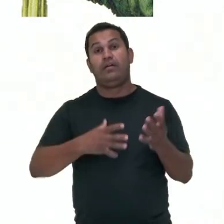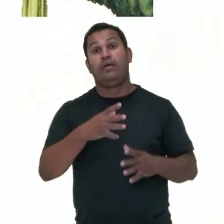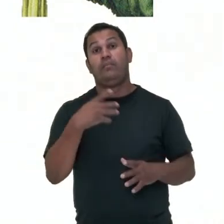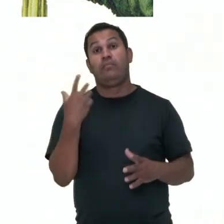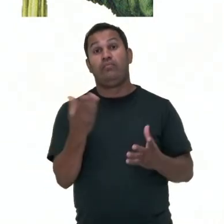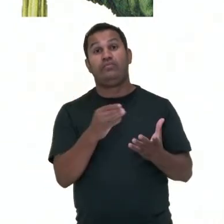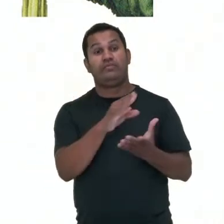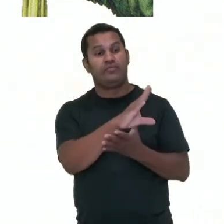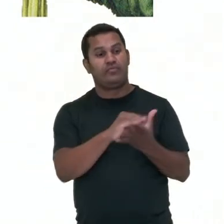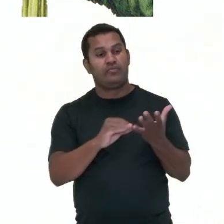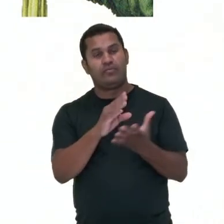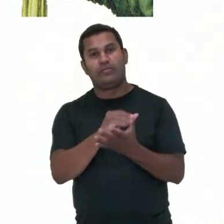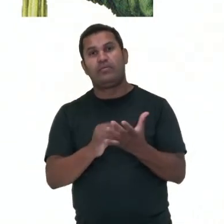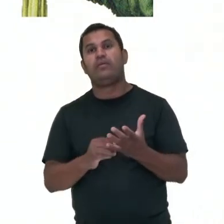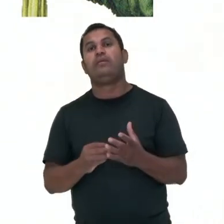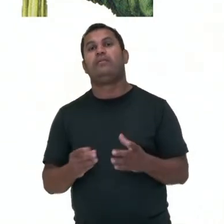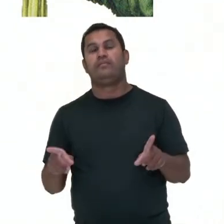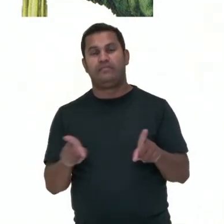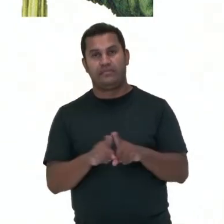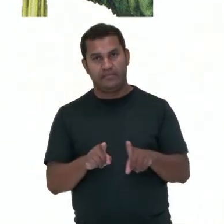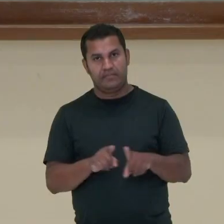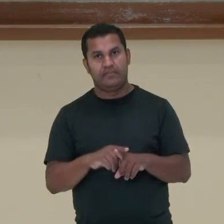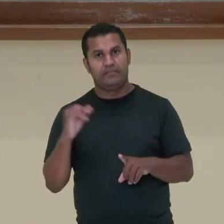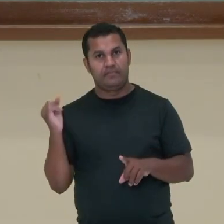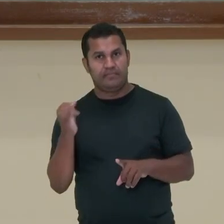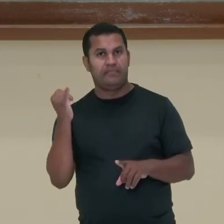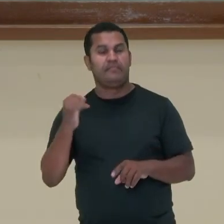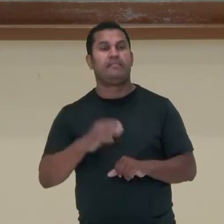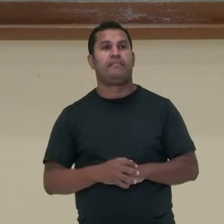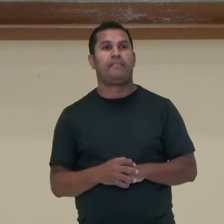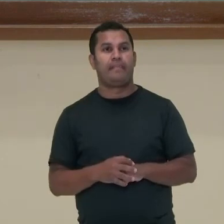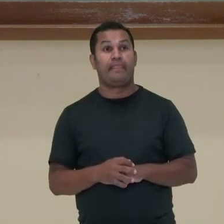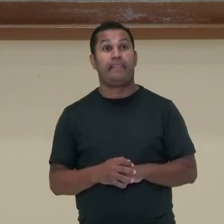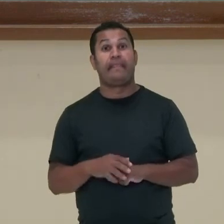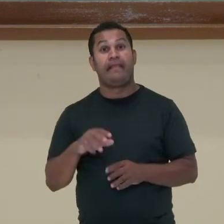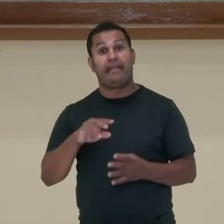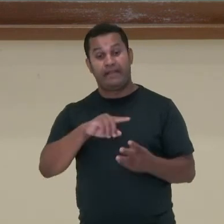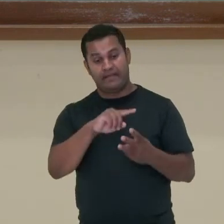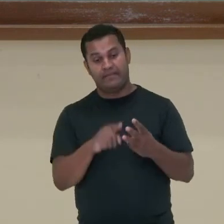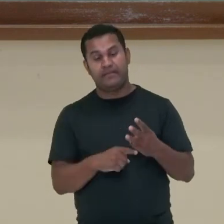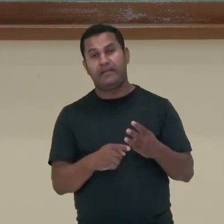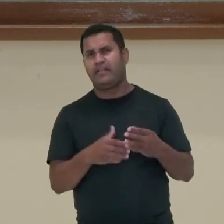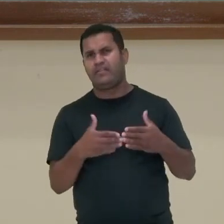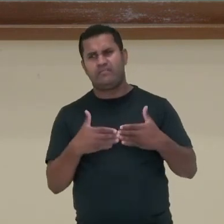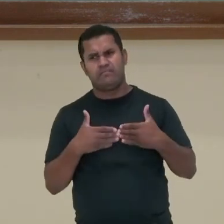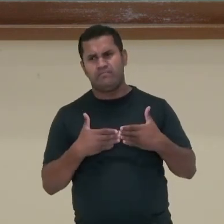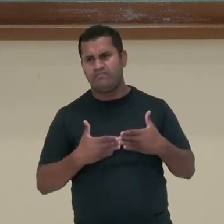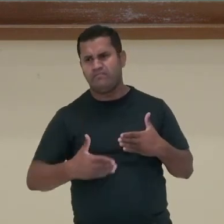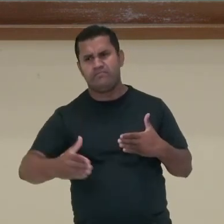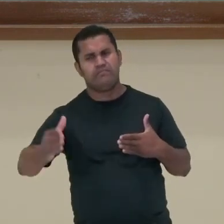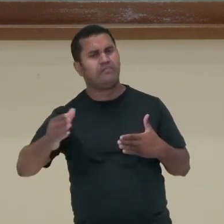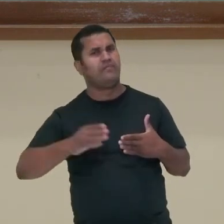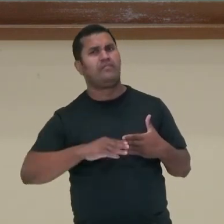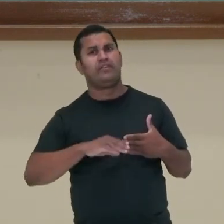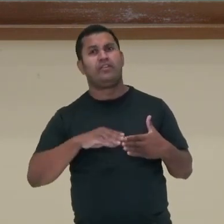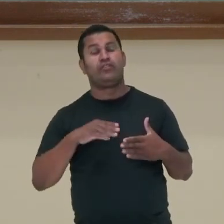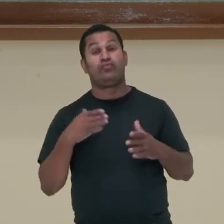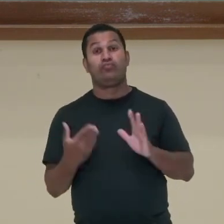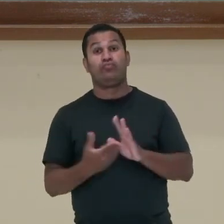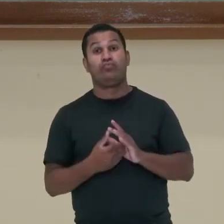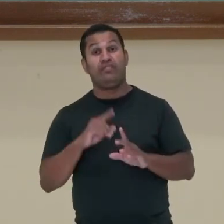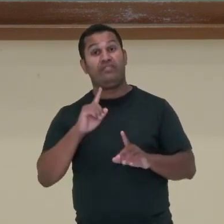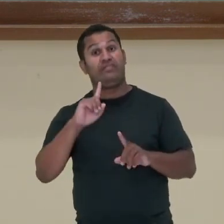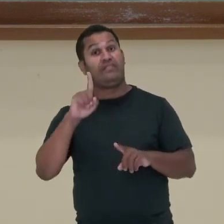fauvismo de Gauguin e arte nouveau de Lautrec. Então a gente viu que eles eram pessoas que estavam muito à frente do seu tempo. Então as cores